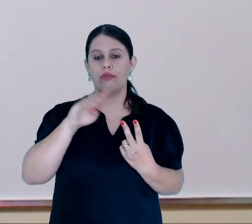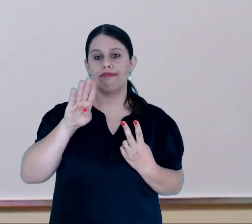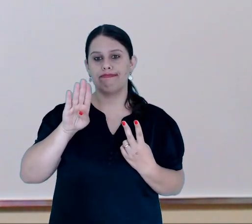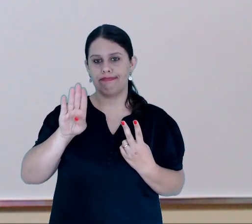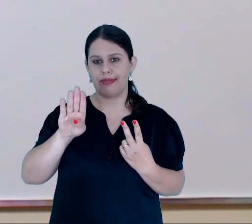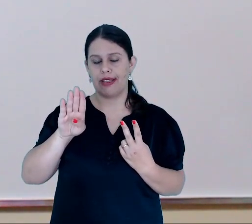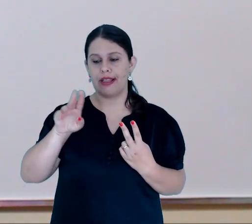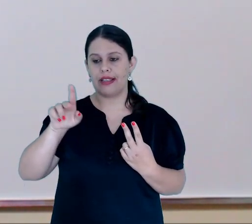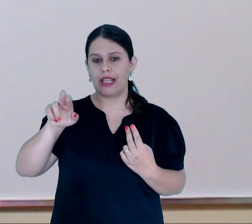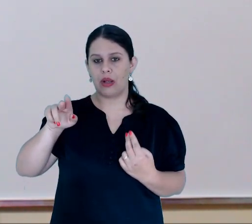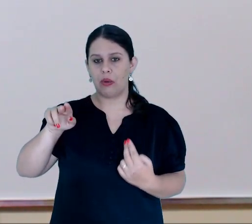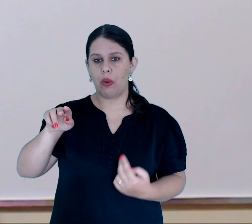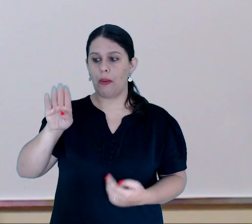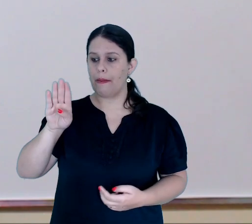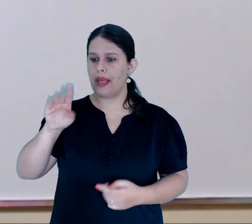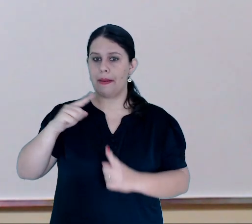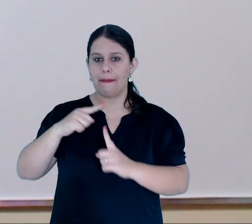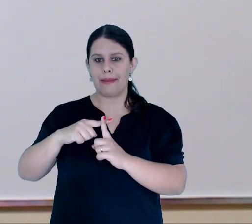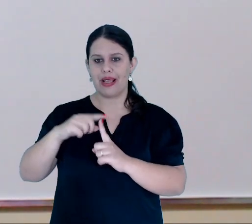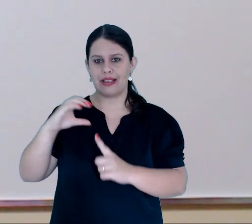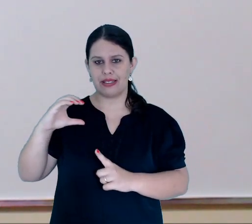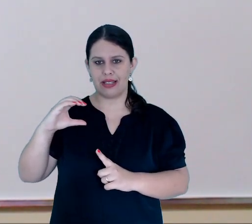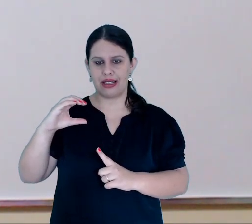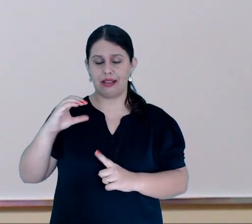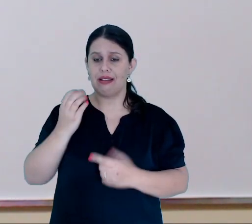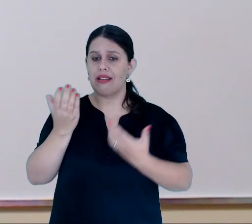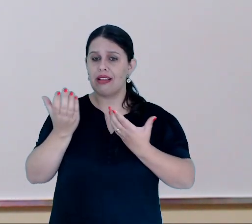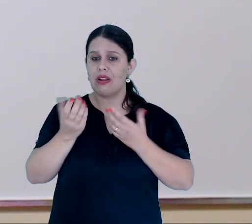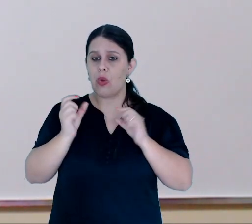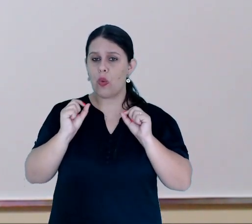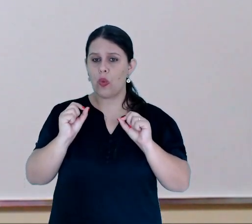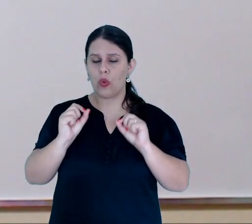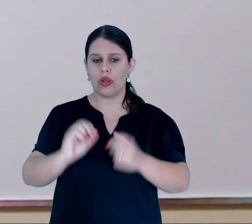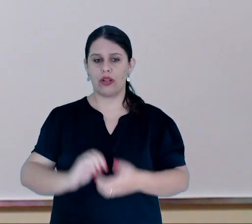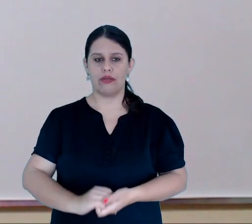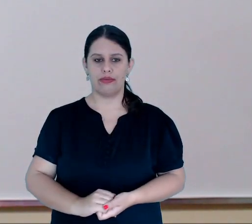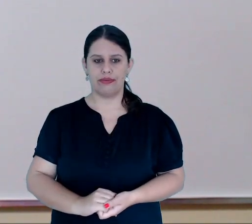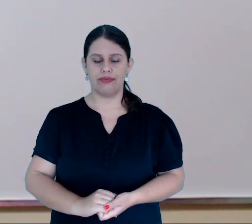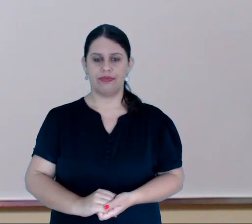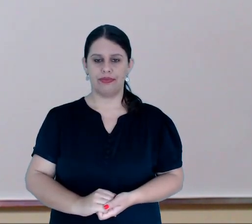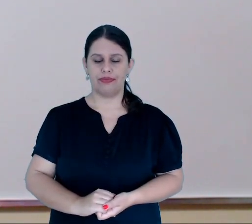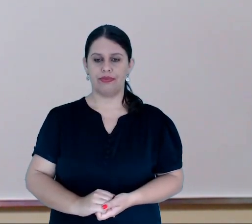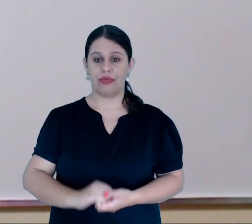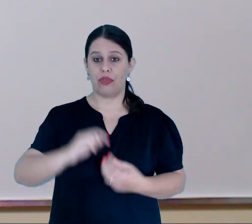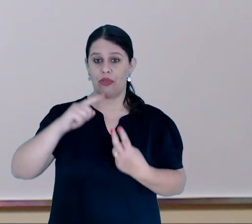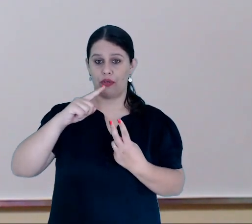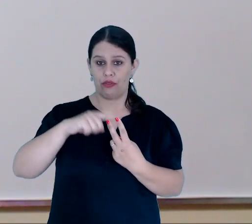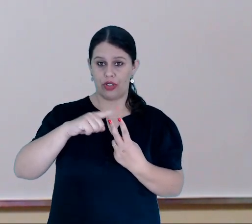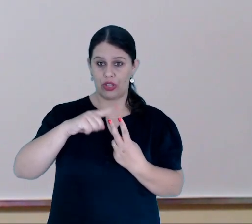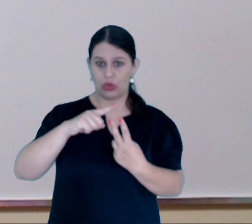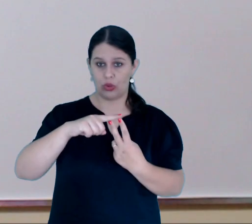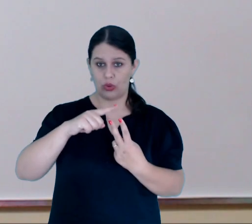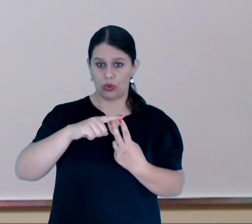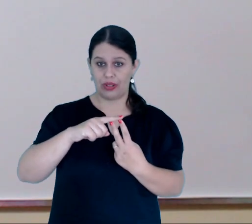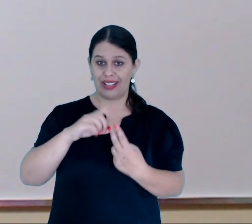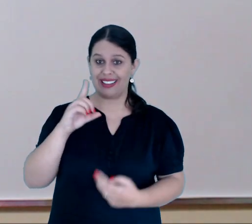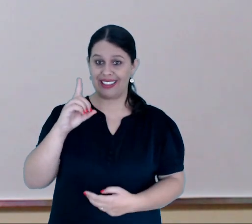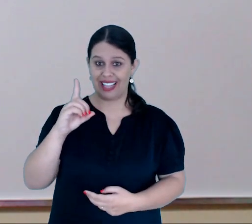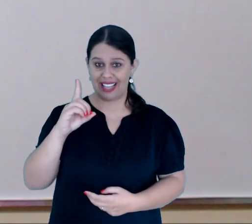dado por B mais C Então, ele queria o vetor D